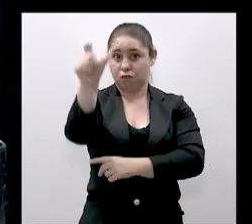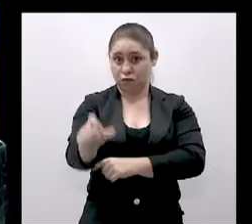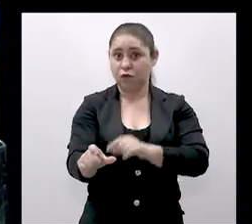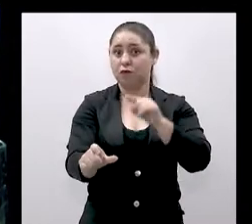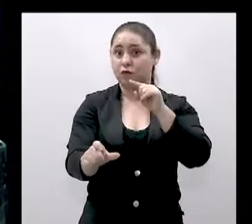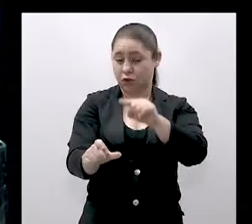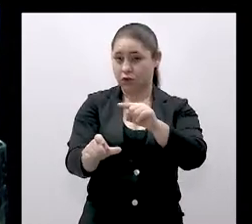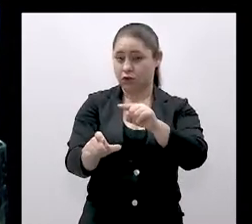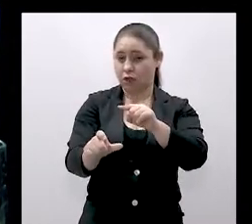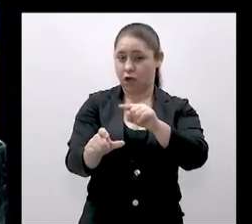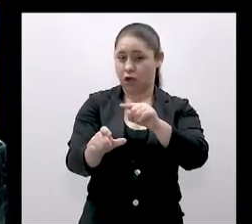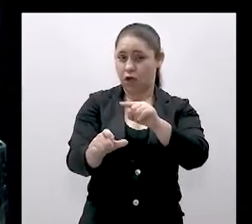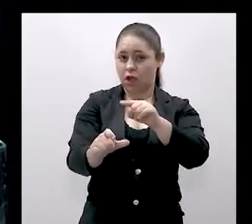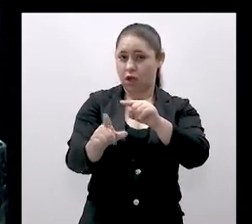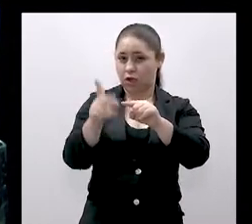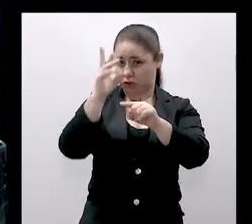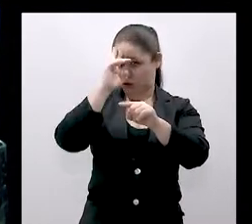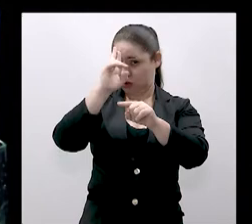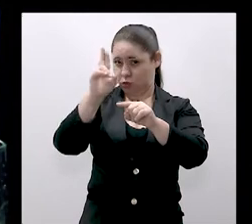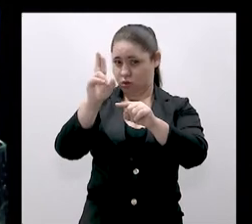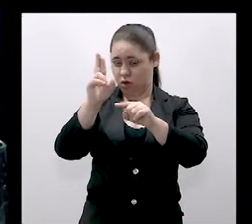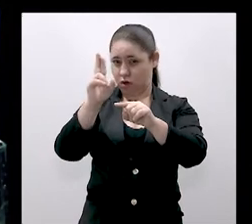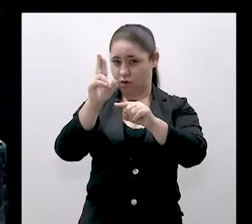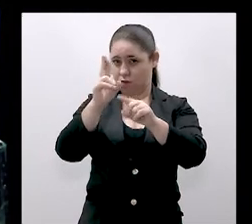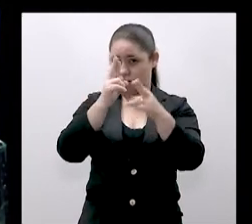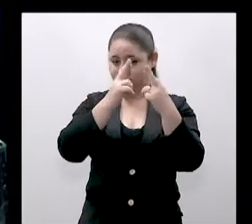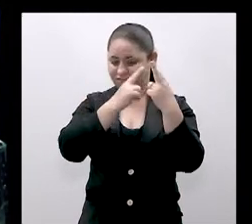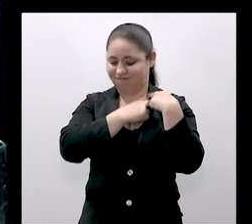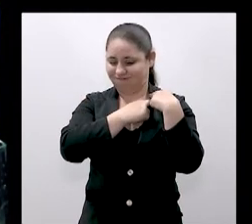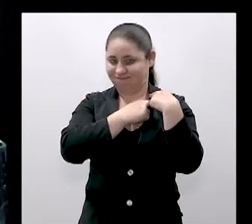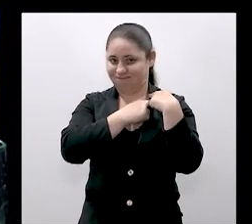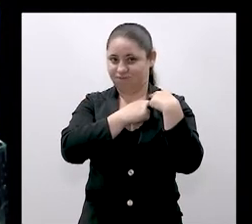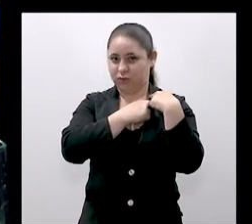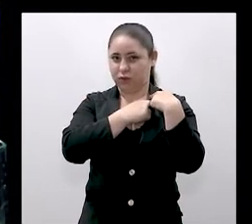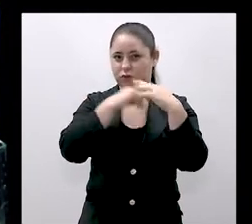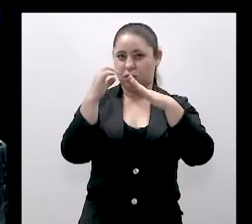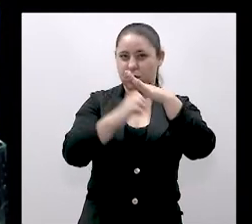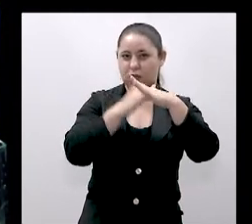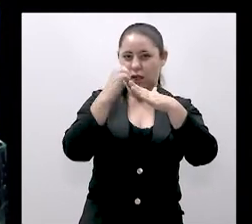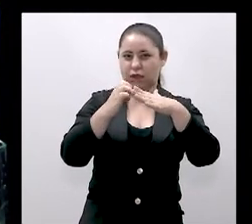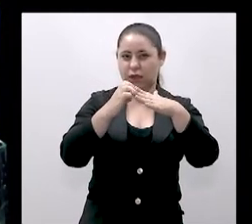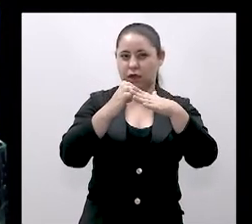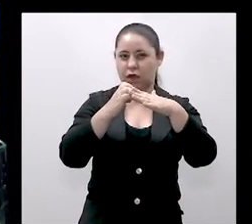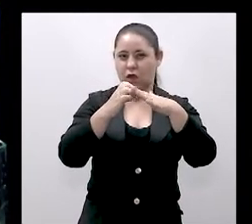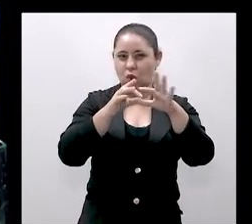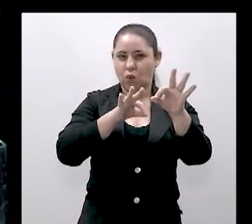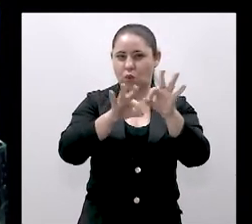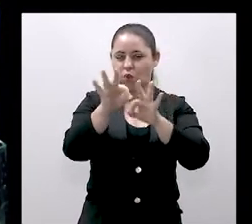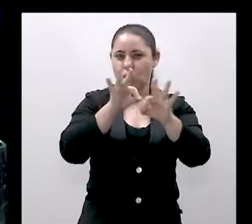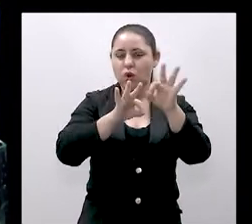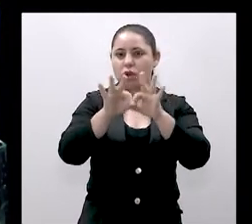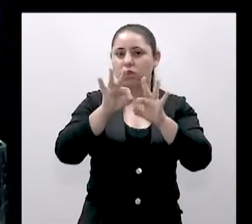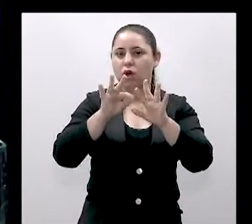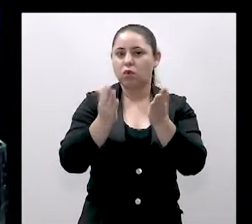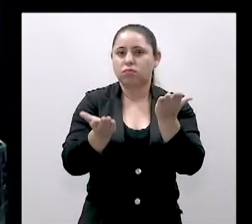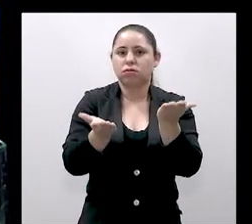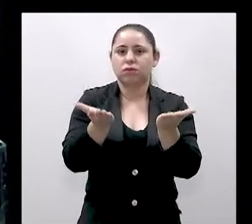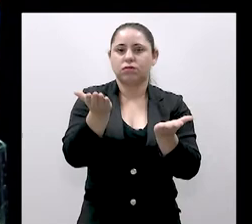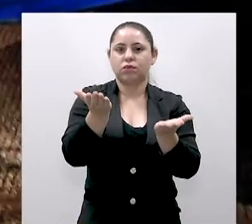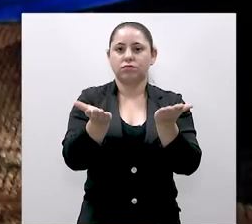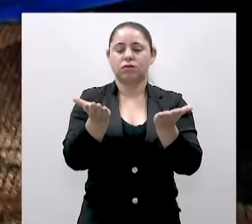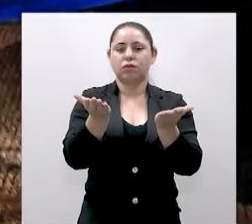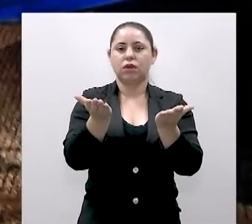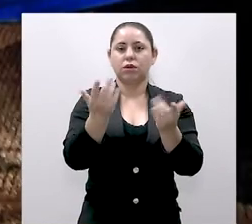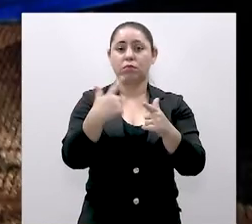mas você você gerir uma empresa você tem que botar é tudo isso numa